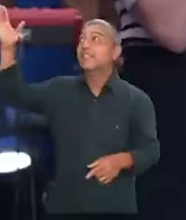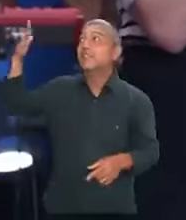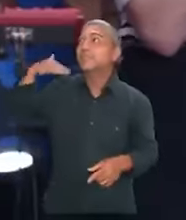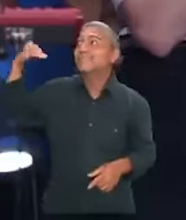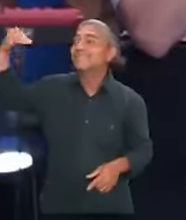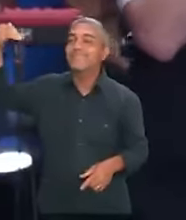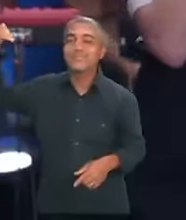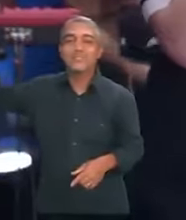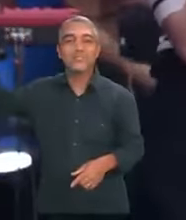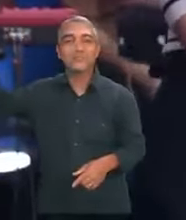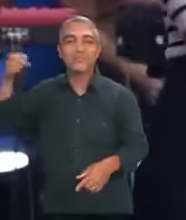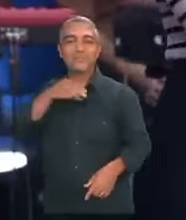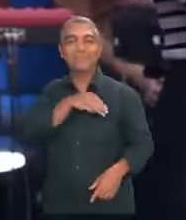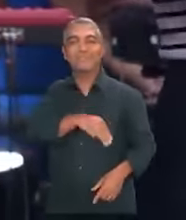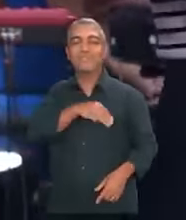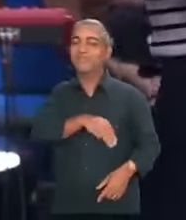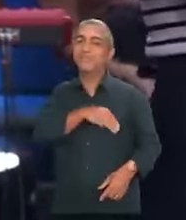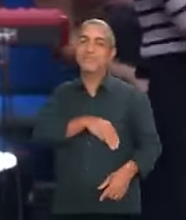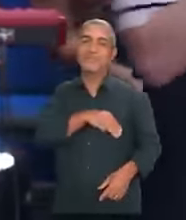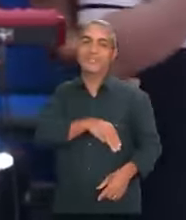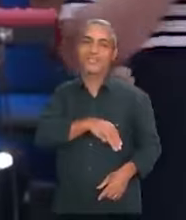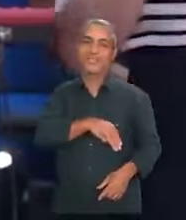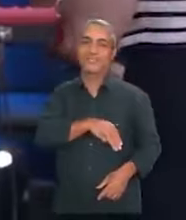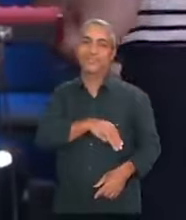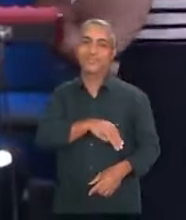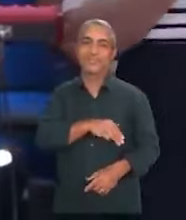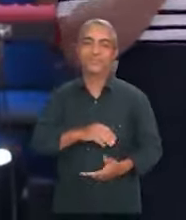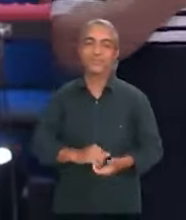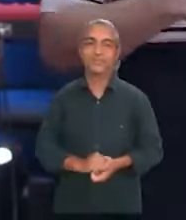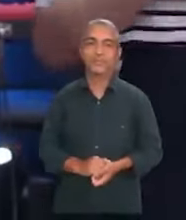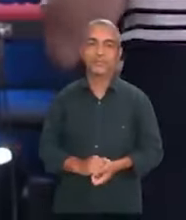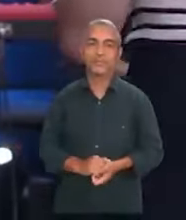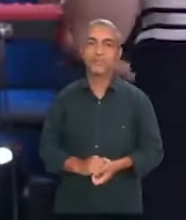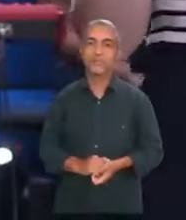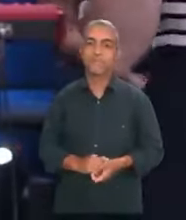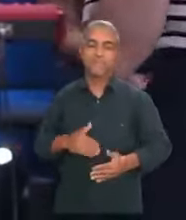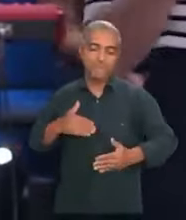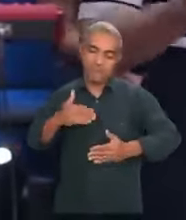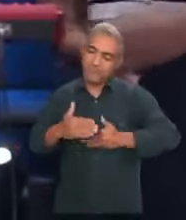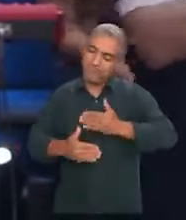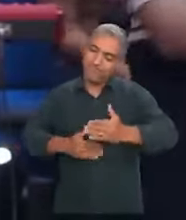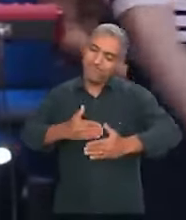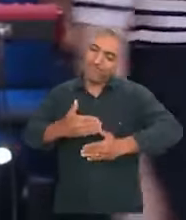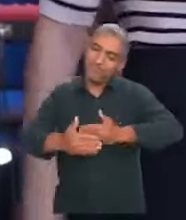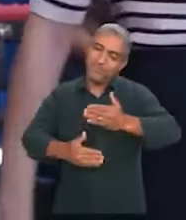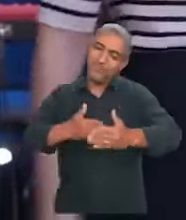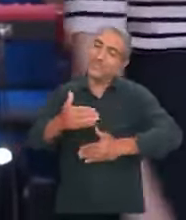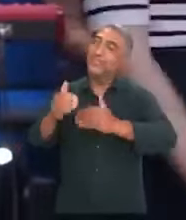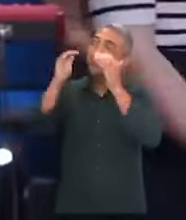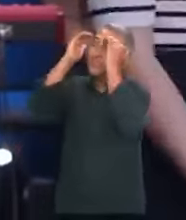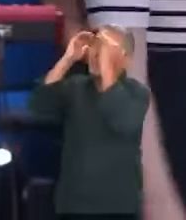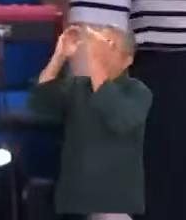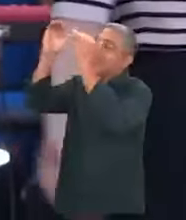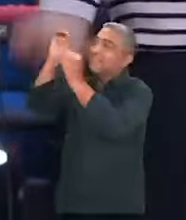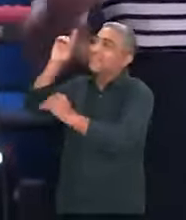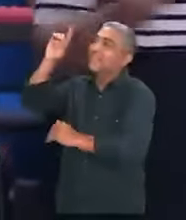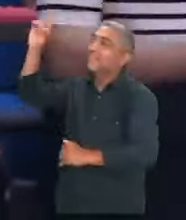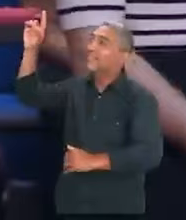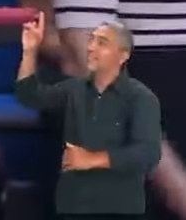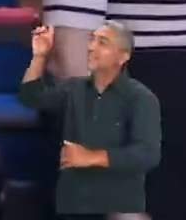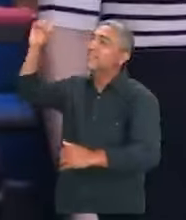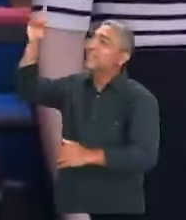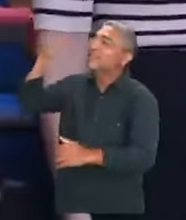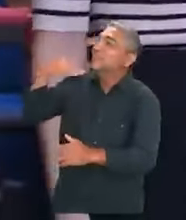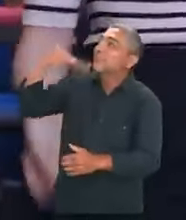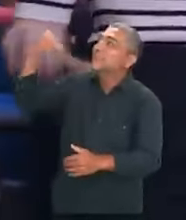integral. E aí foi um processo mesmo de ouvir do Senhor e obedecer, né, como o Júnior falou. E Deus me